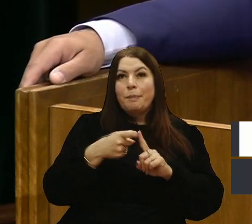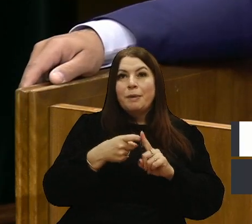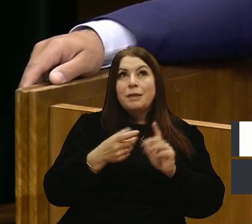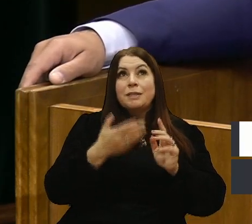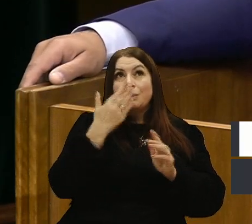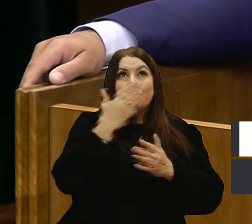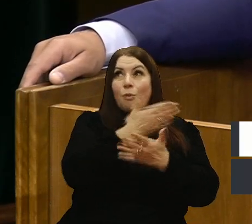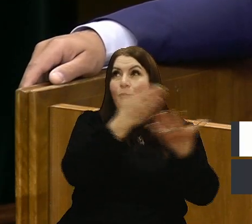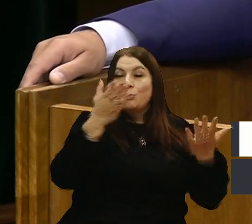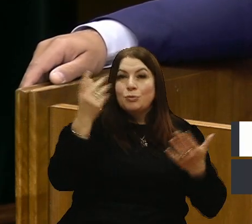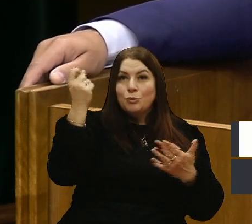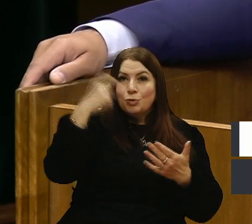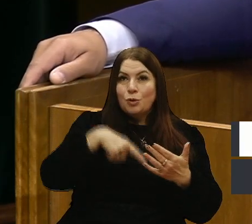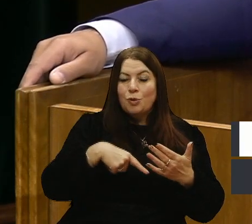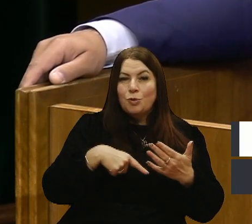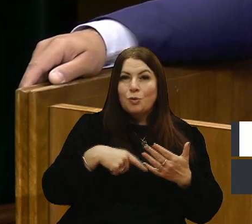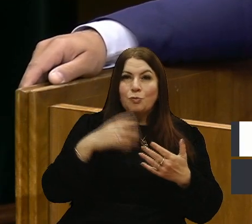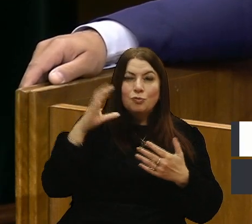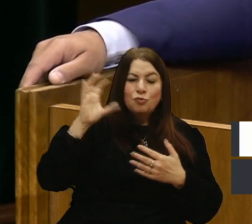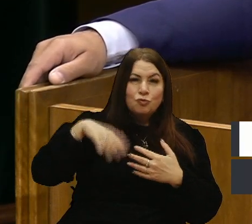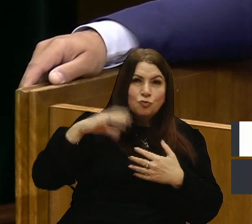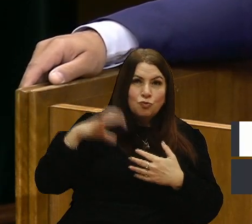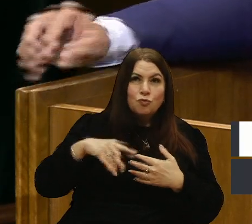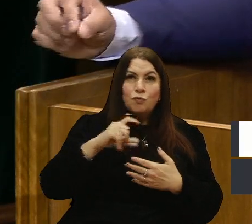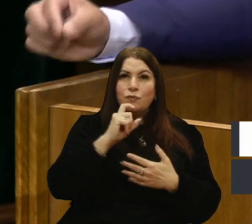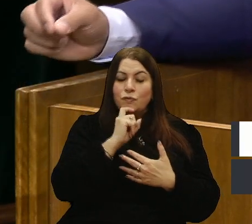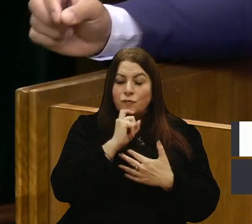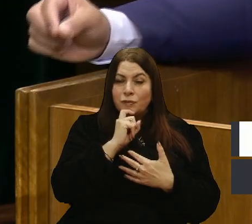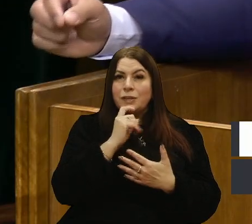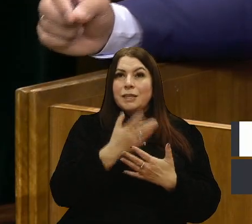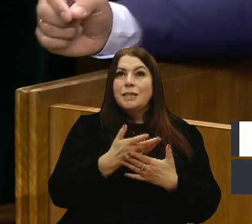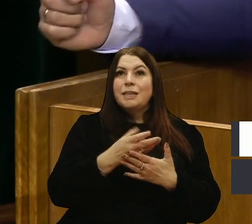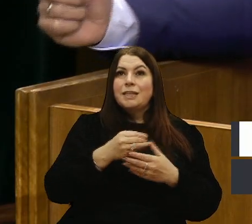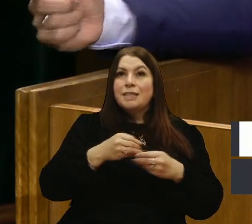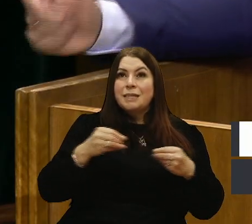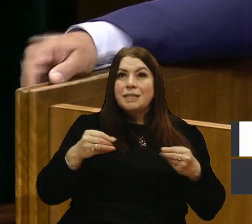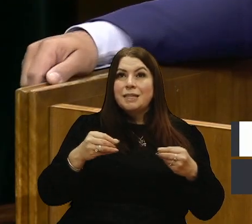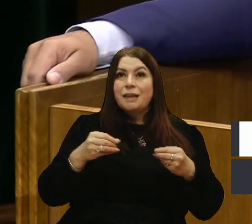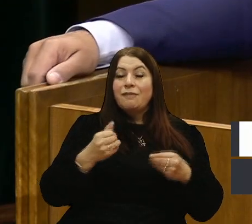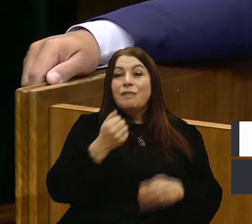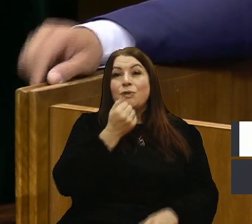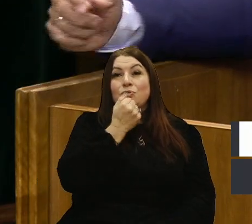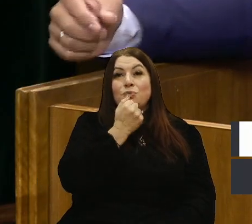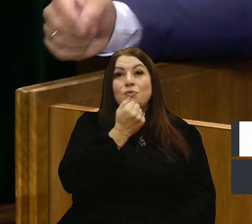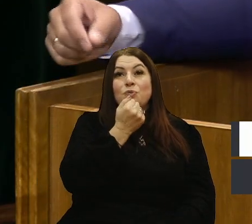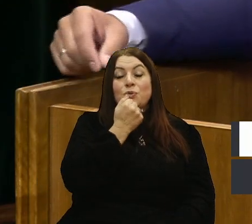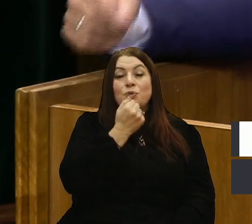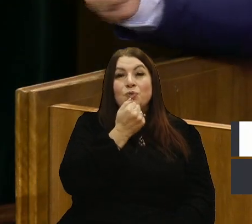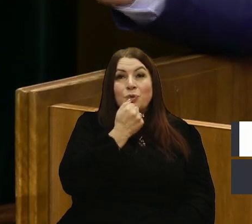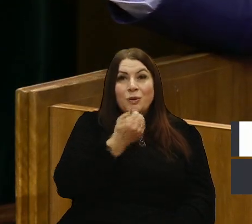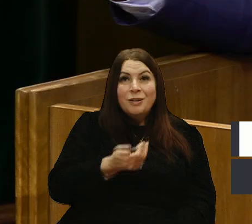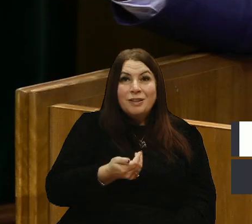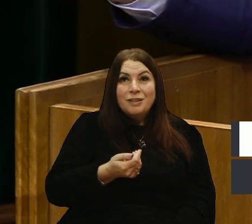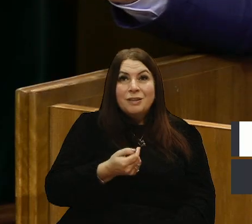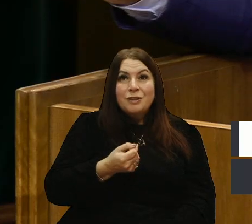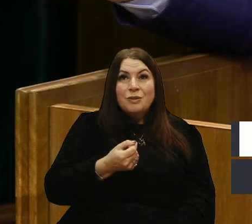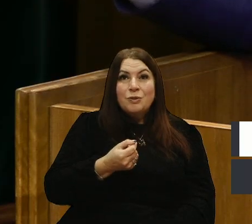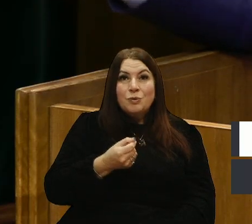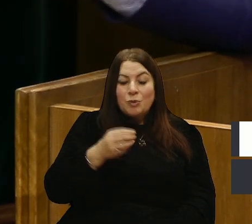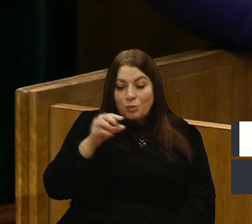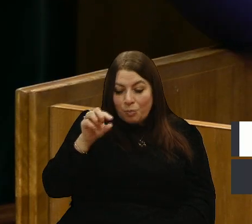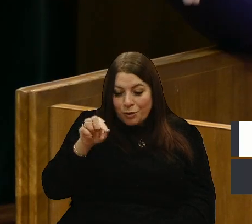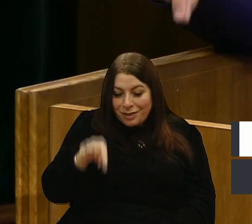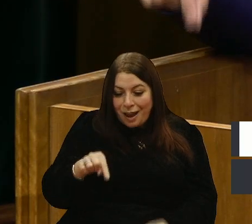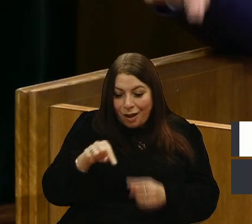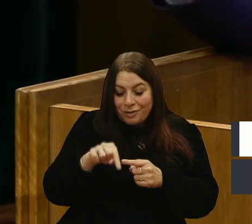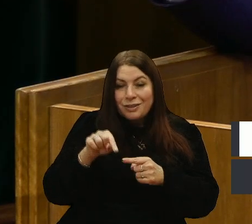exposto ao sol, aos intempéries, à chuva, ao frio, e essa terra ela ficava dura. E quando tu ia meter o dedinho na